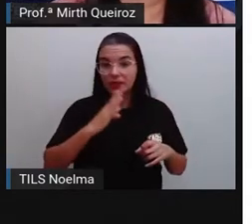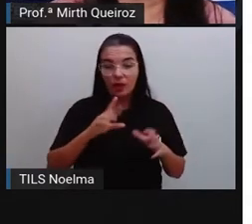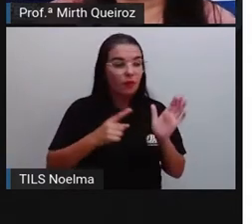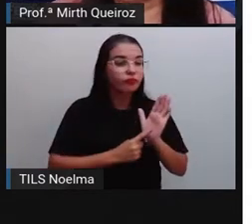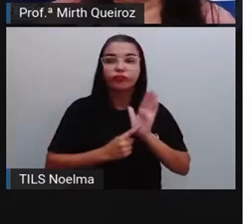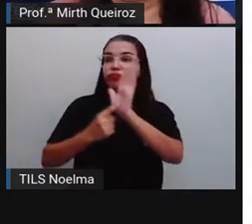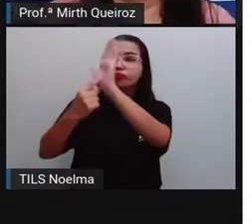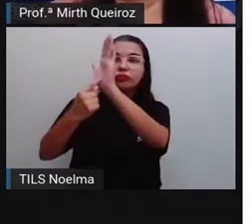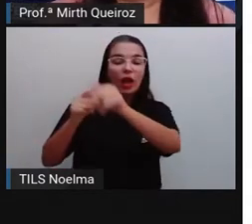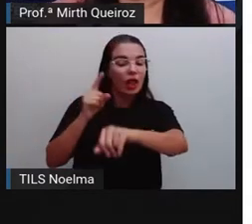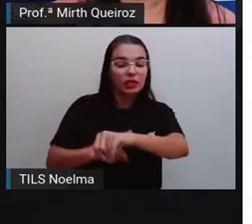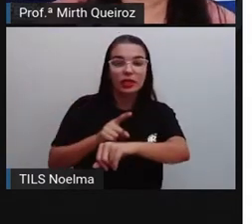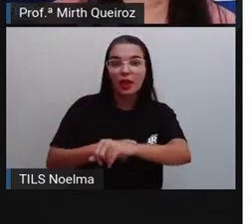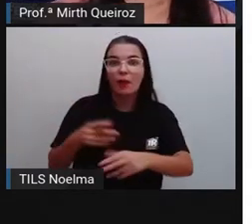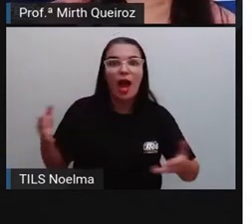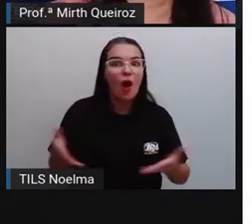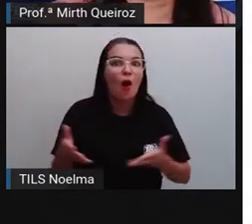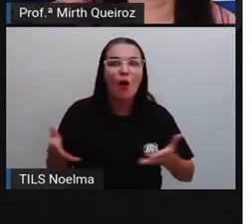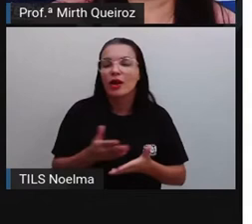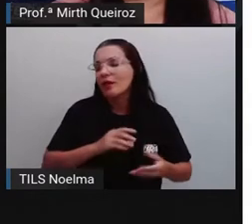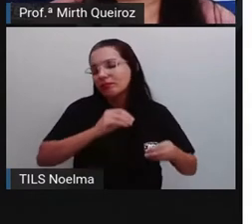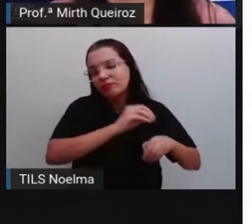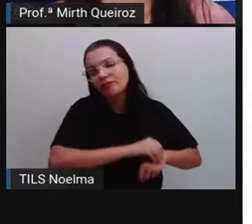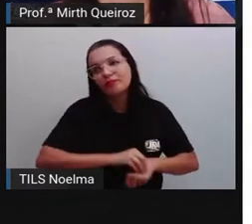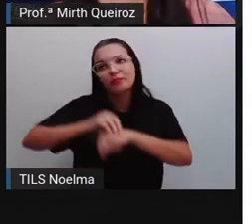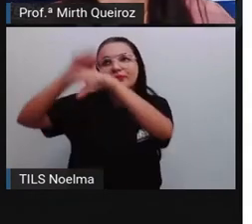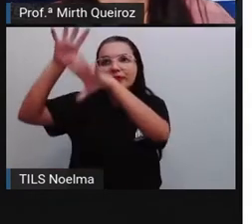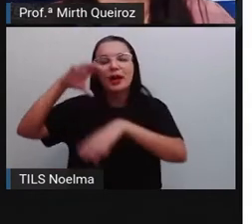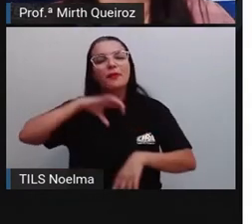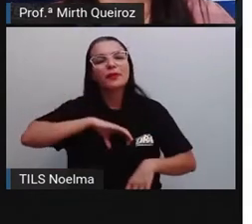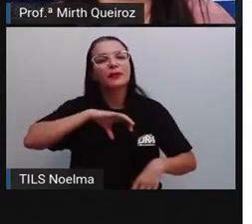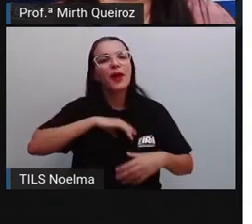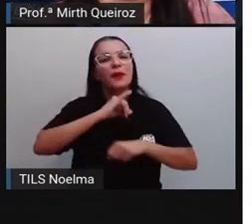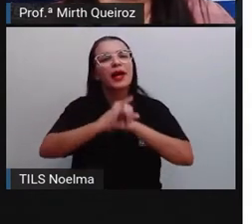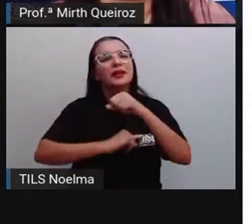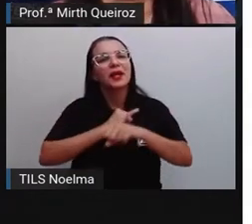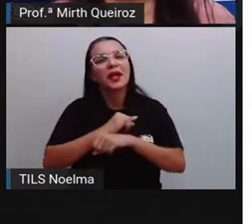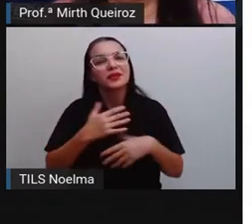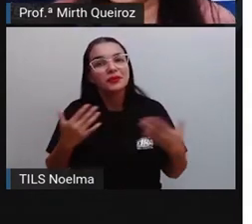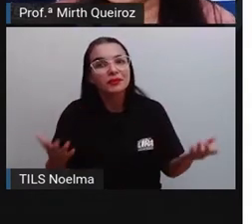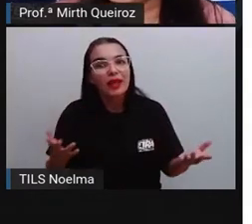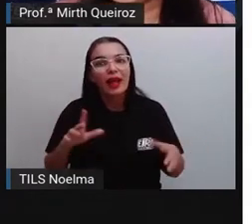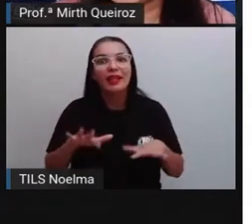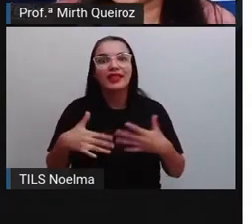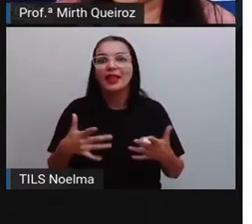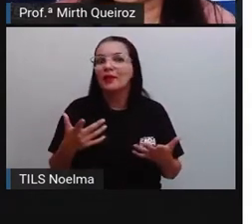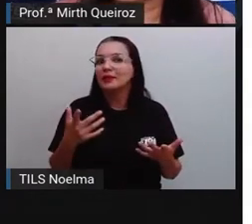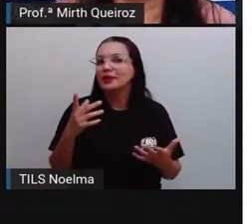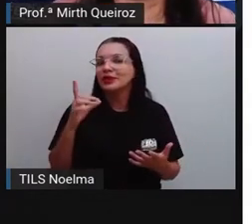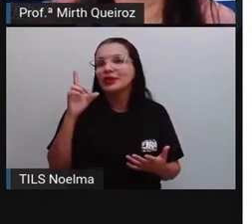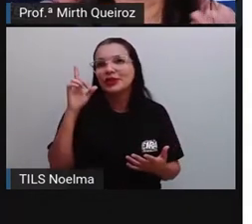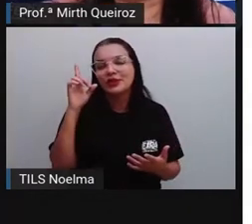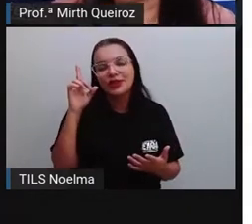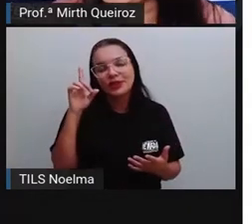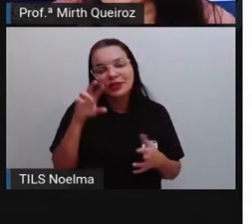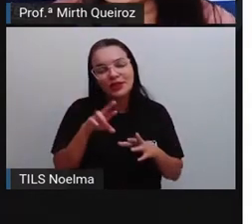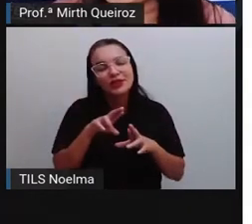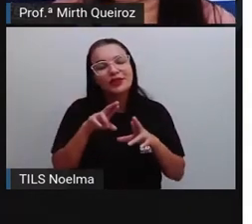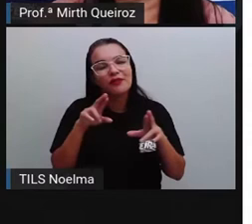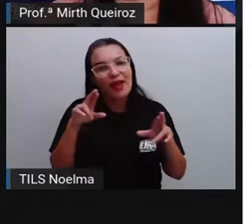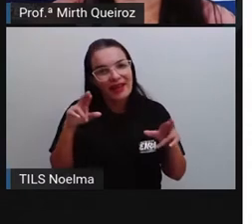mesmo em tempo real, enviando essas fotos através da internet, né? Era bem diferente, seria, né?